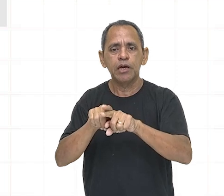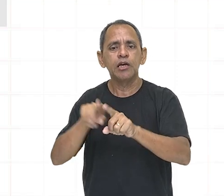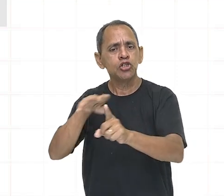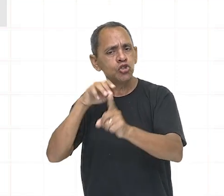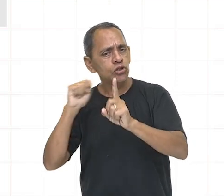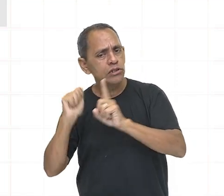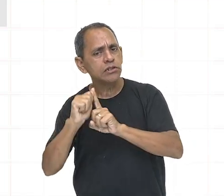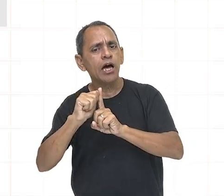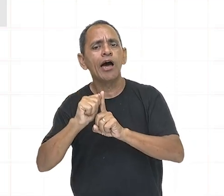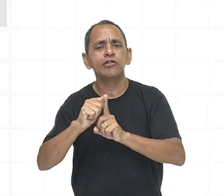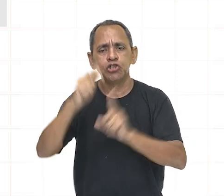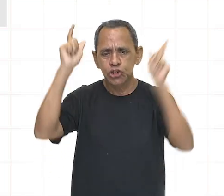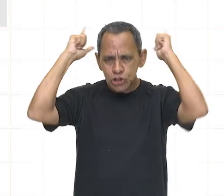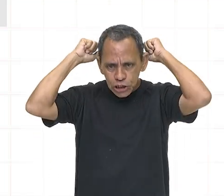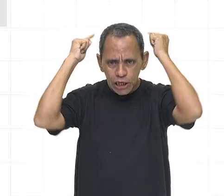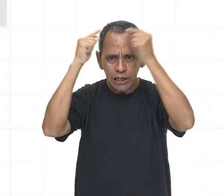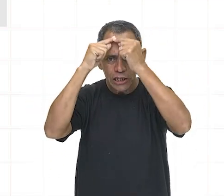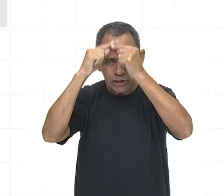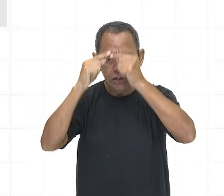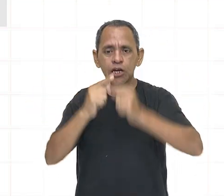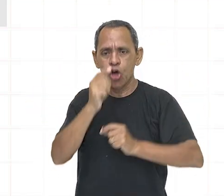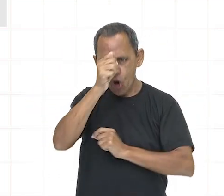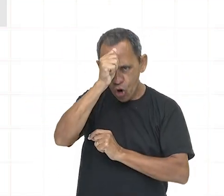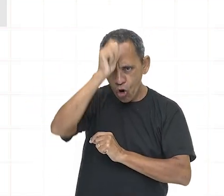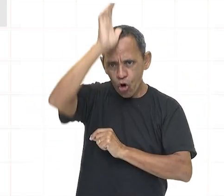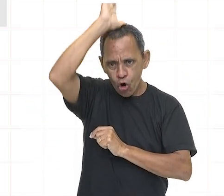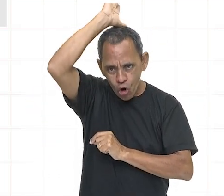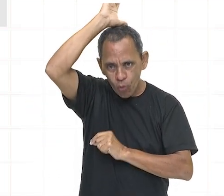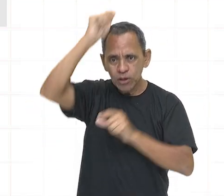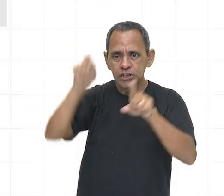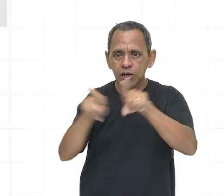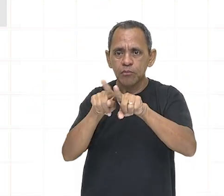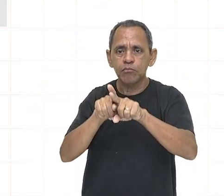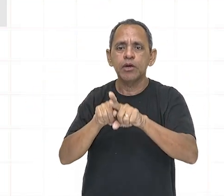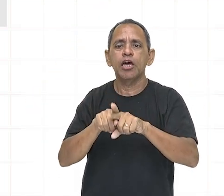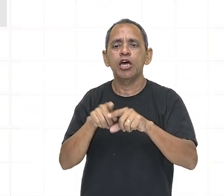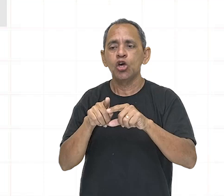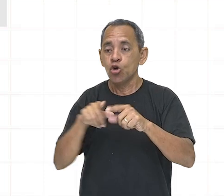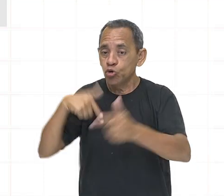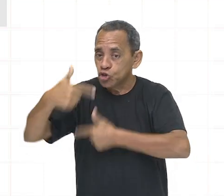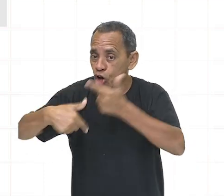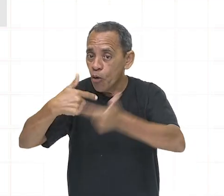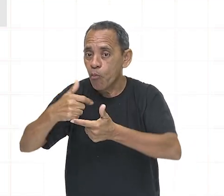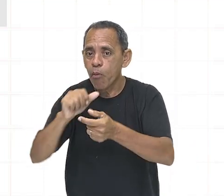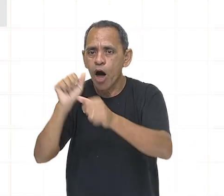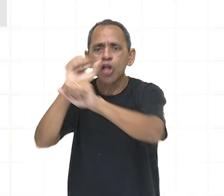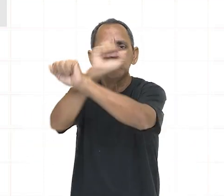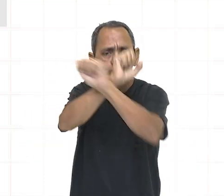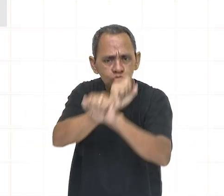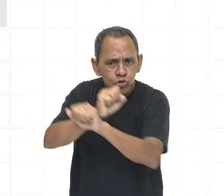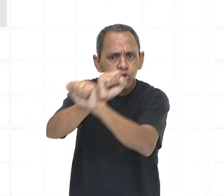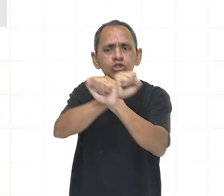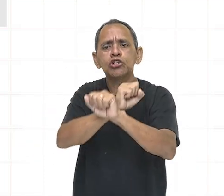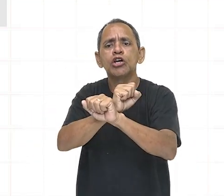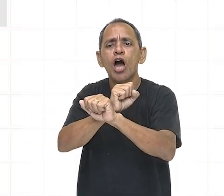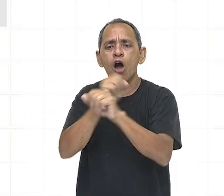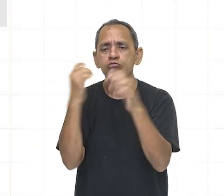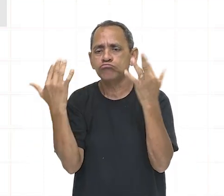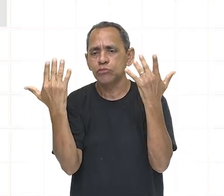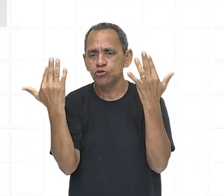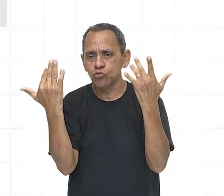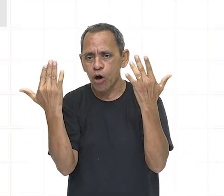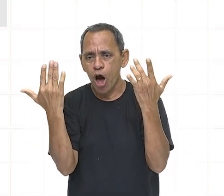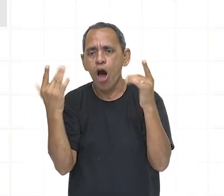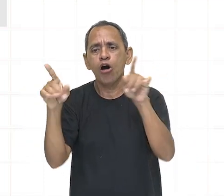essas características? O trabalho ele era manual, tá? Para os escravos ou até mesmo aí para as classes mais